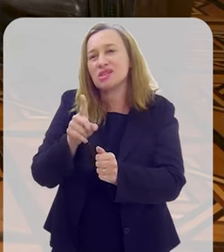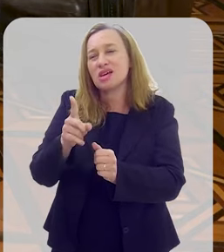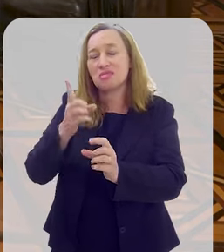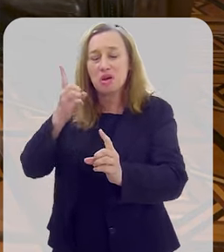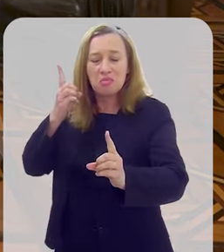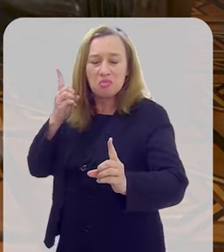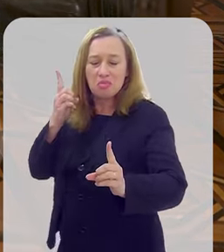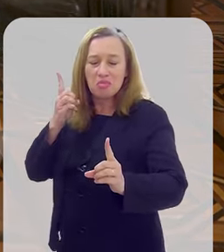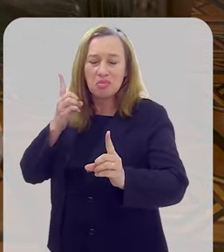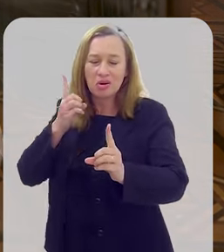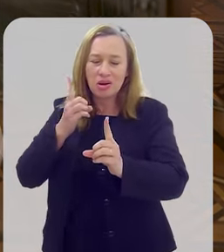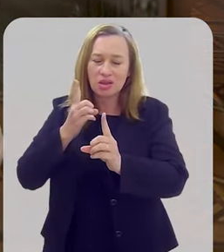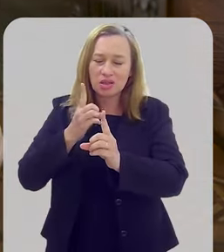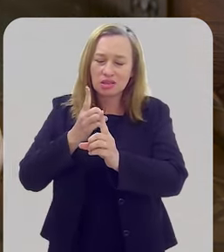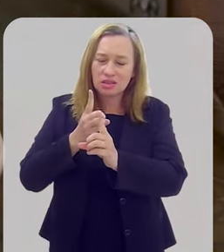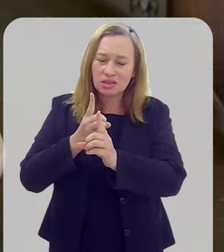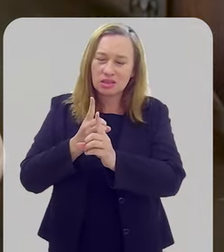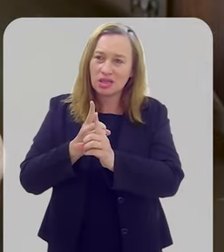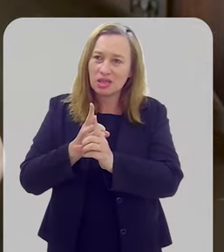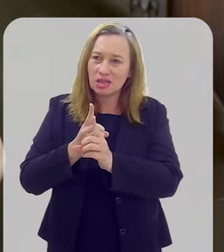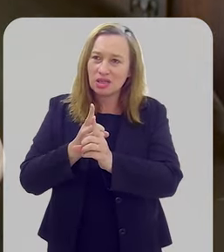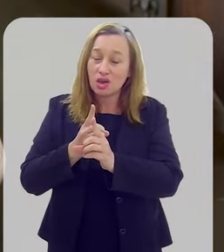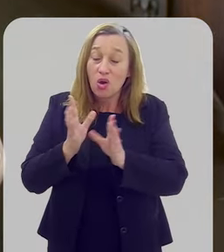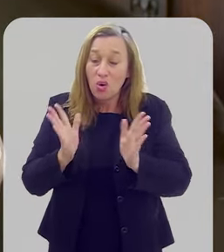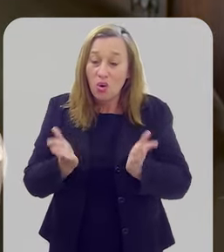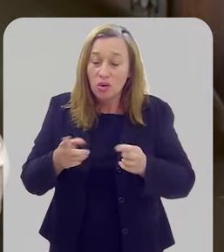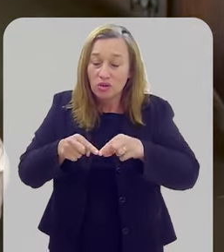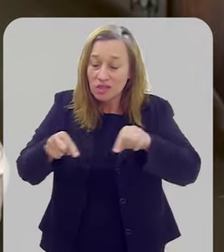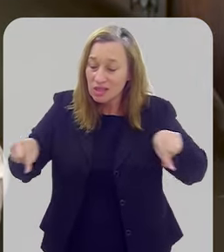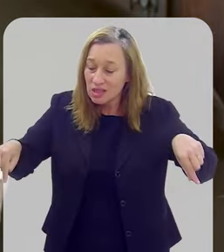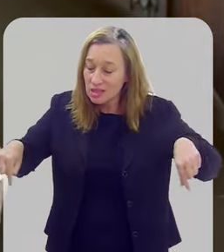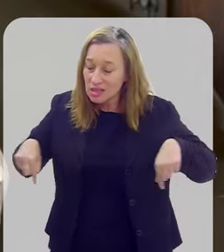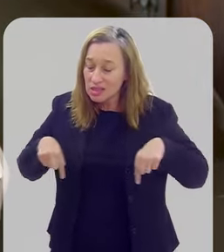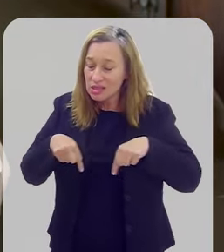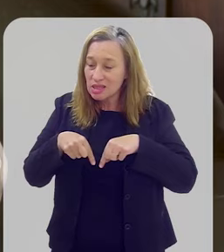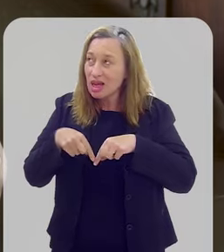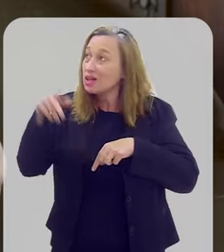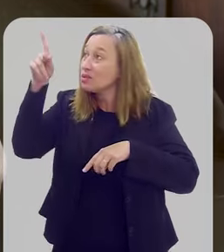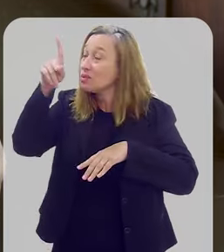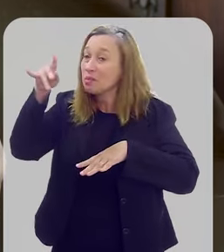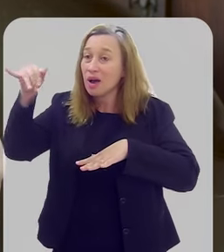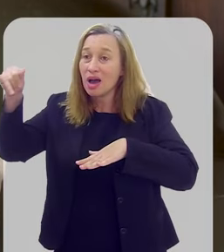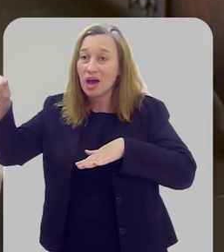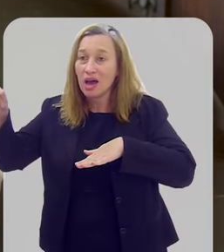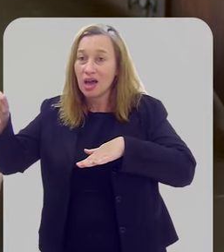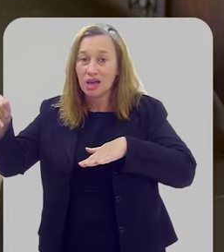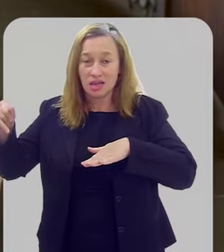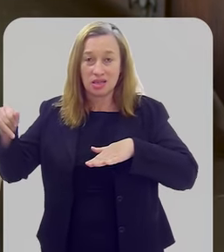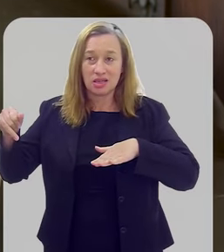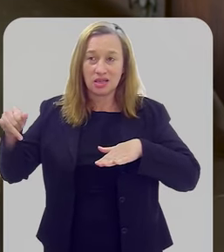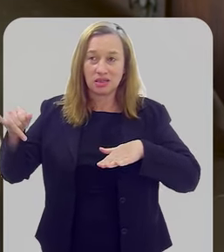pés hoje vou entrar na Sala do